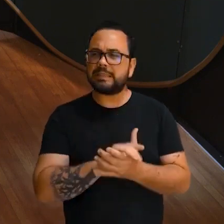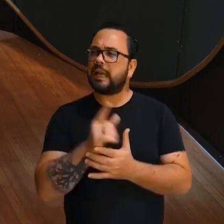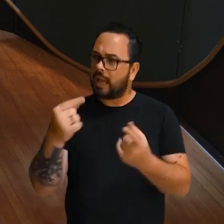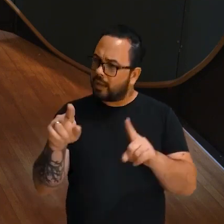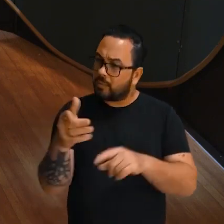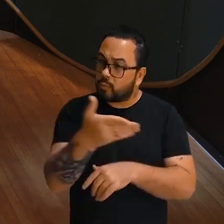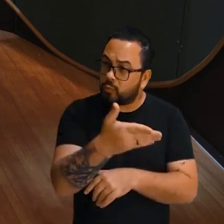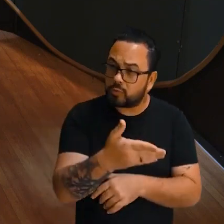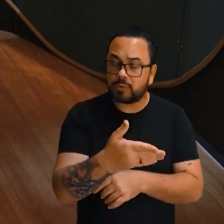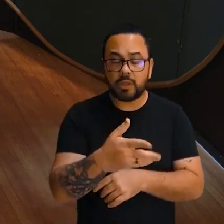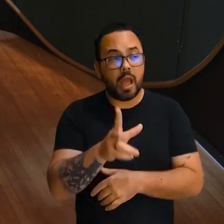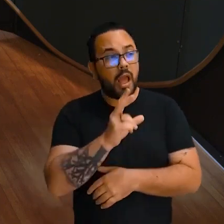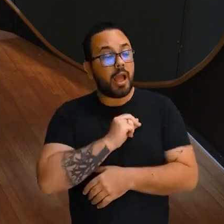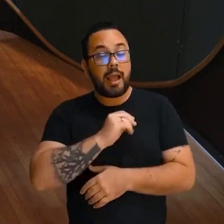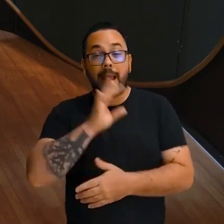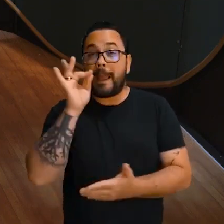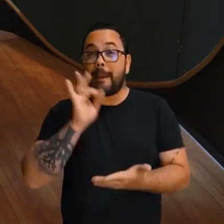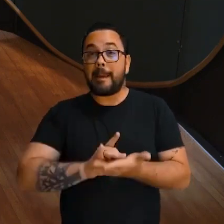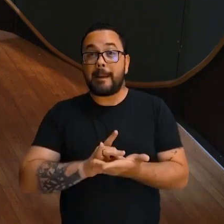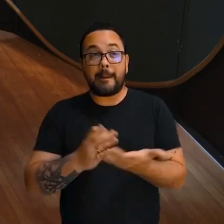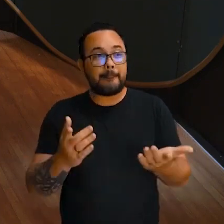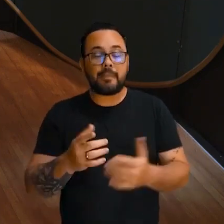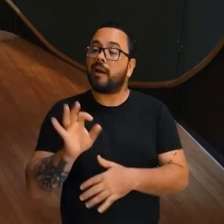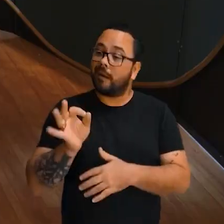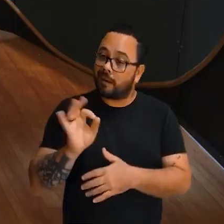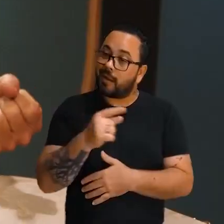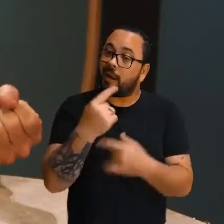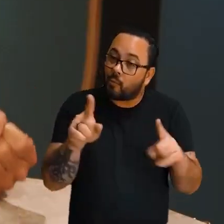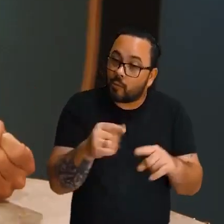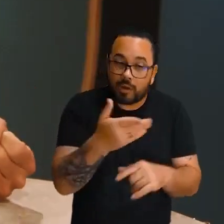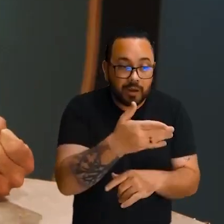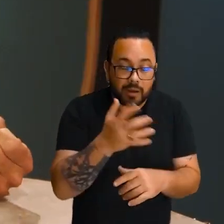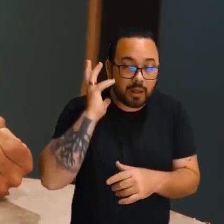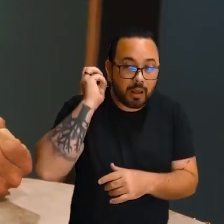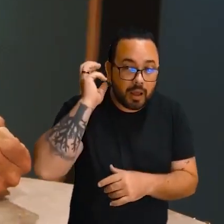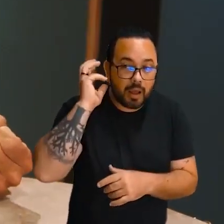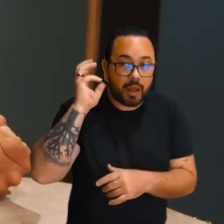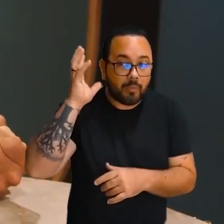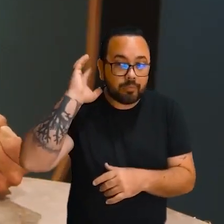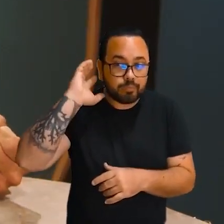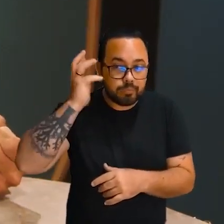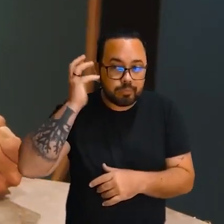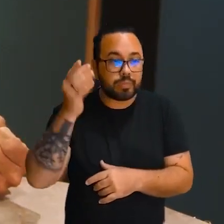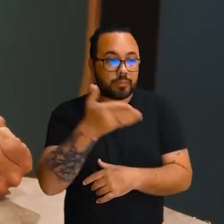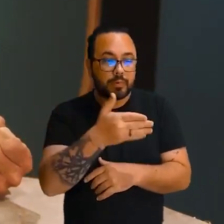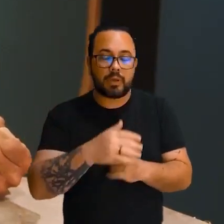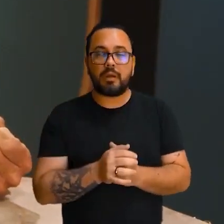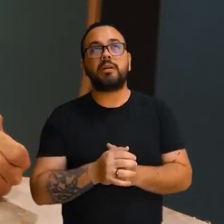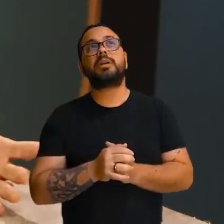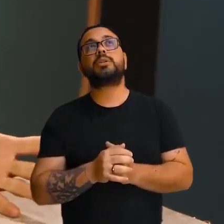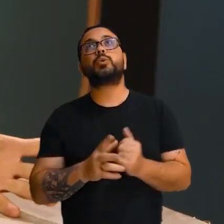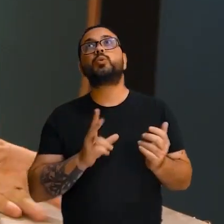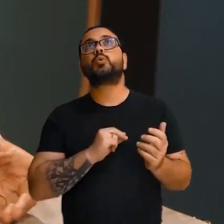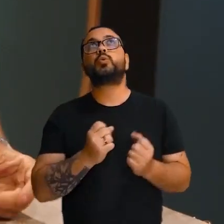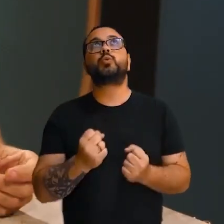música. Eu, putz, é mesmo? Falei, pois é, tá tocando. Aí, tá e olhando pro lado assim, meu Deus do